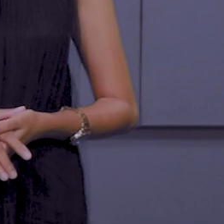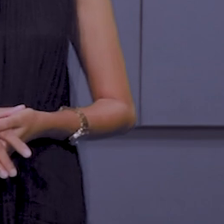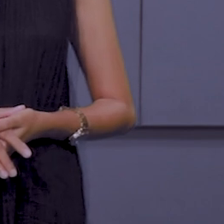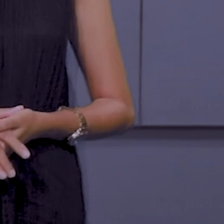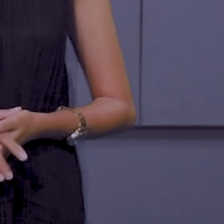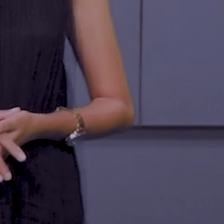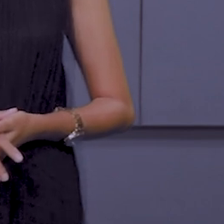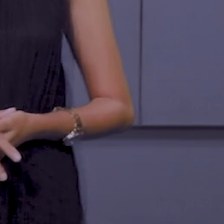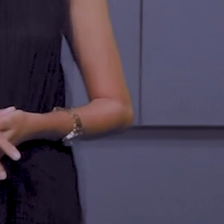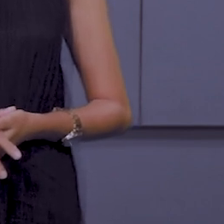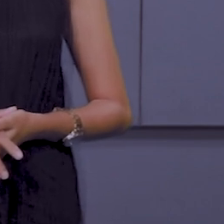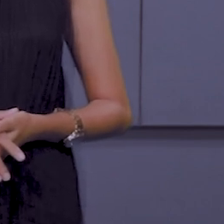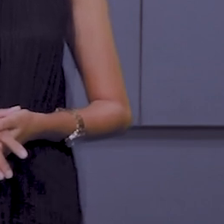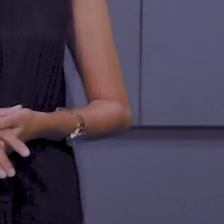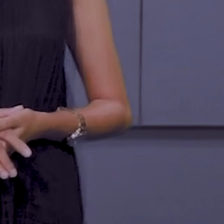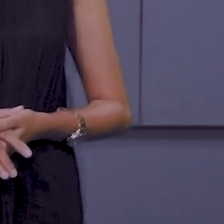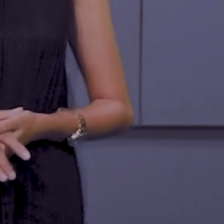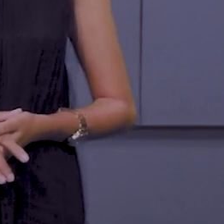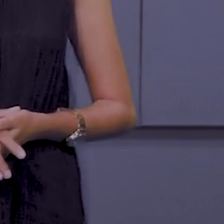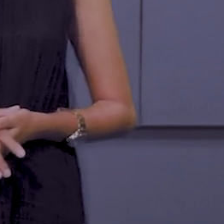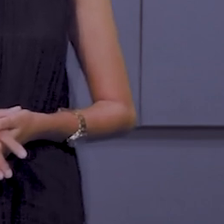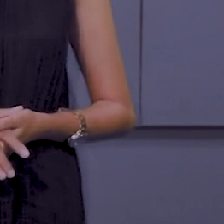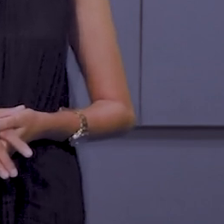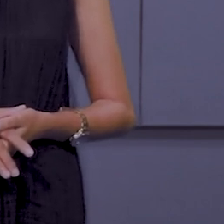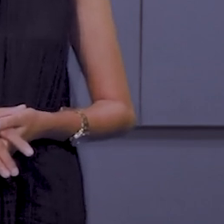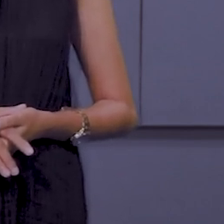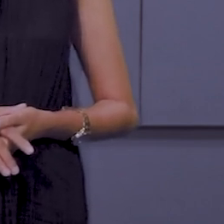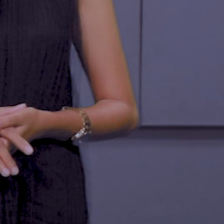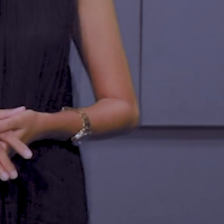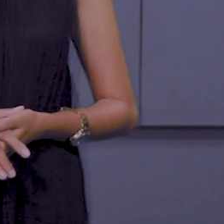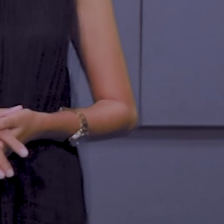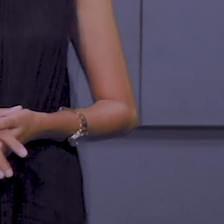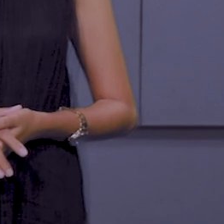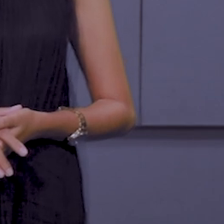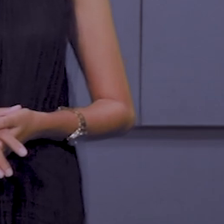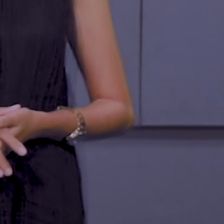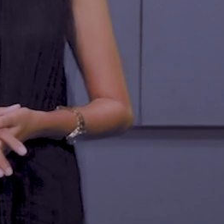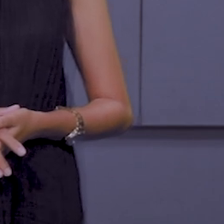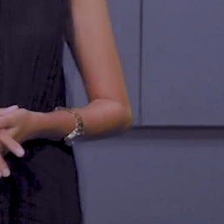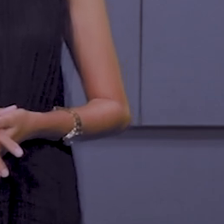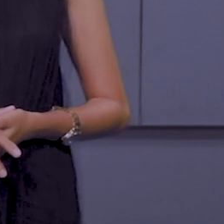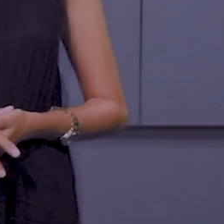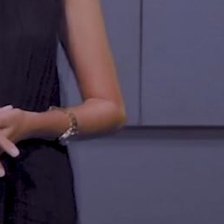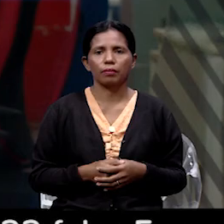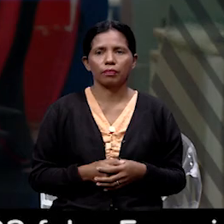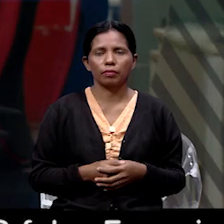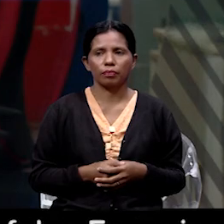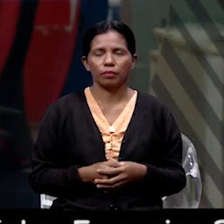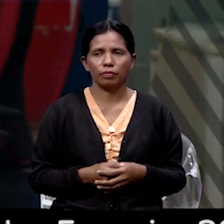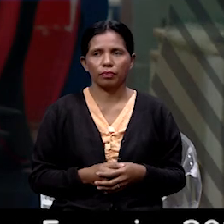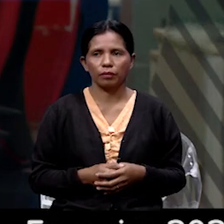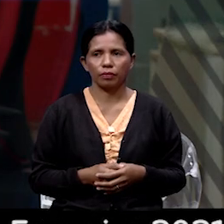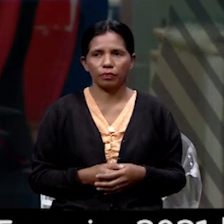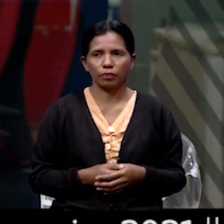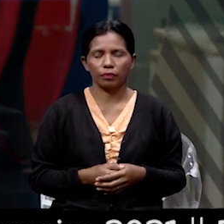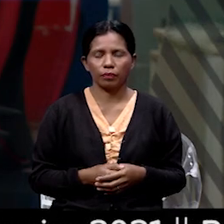Que tá lua subscribe, no hanya botão notificação, atunone e tabo sira la bela com informação bom usi ami. Obrigada.